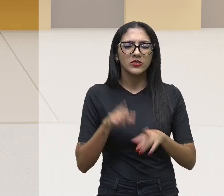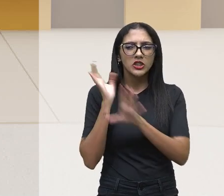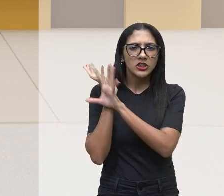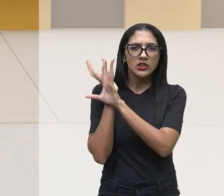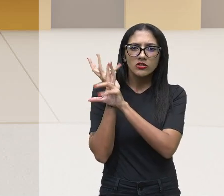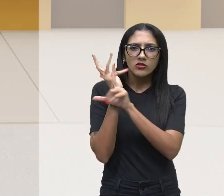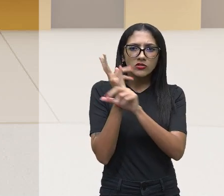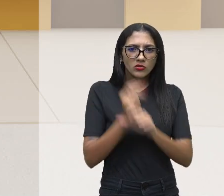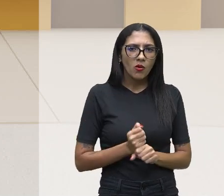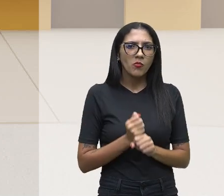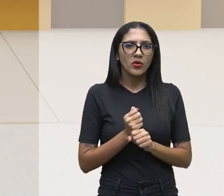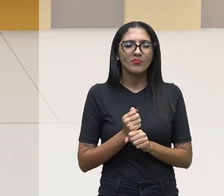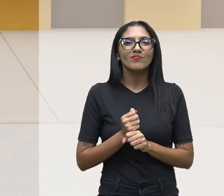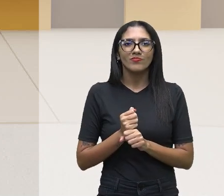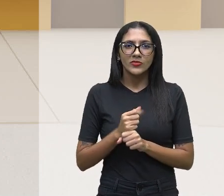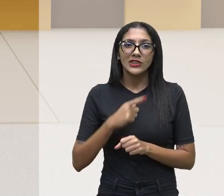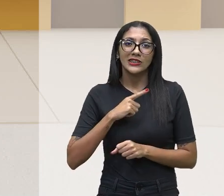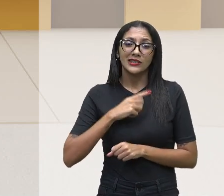você vai chegar ao valor de R$